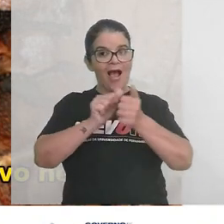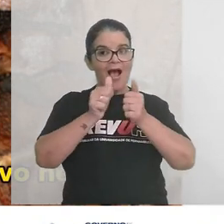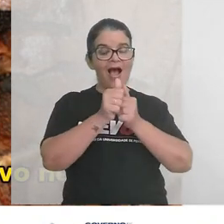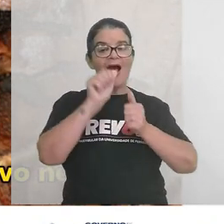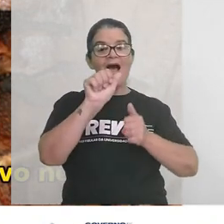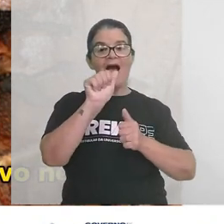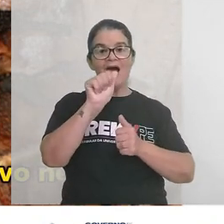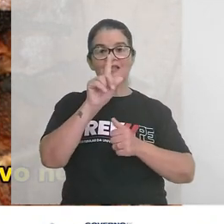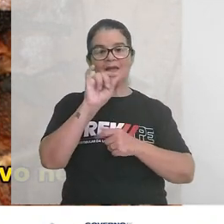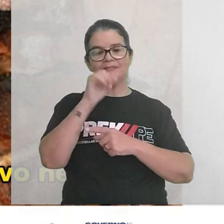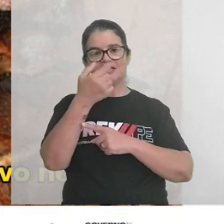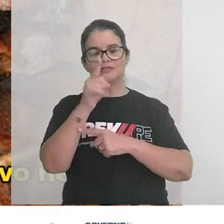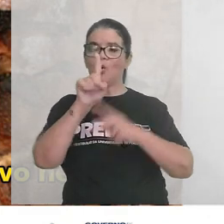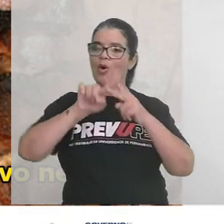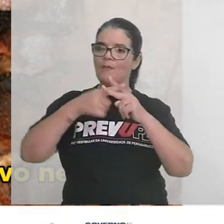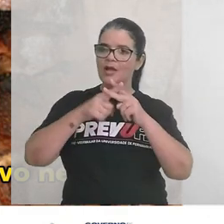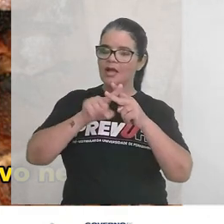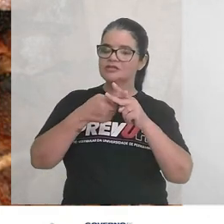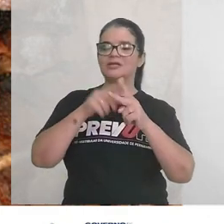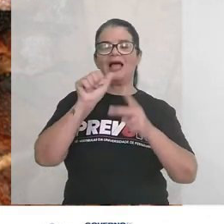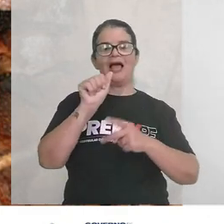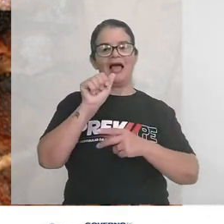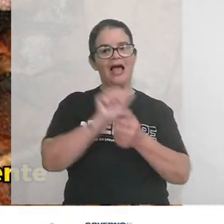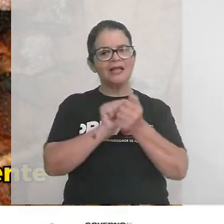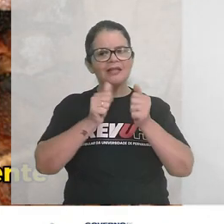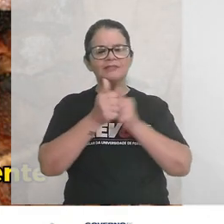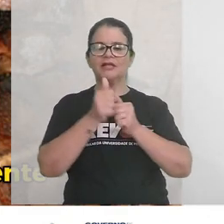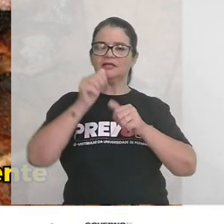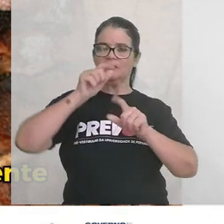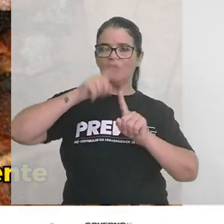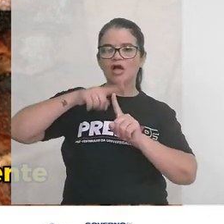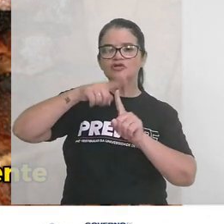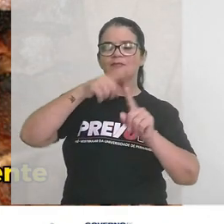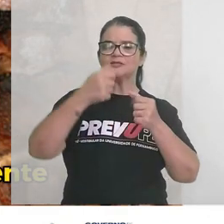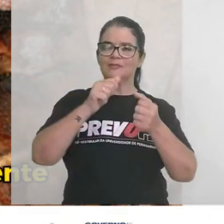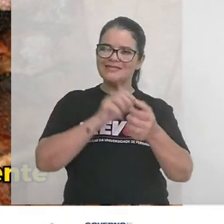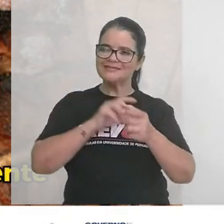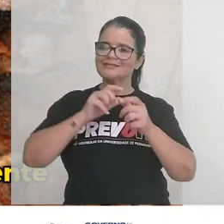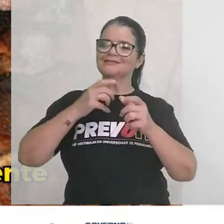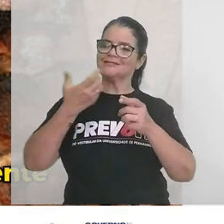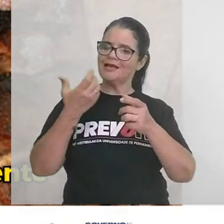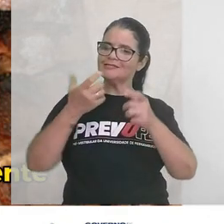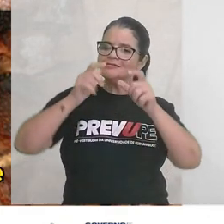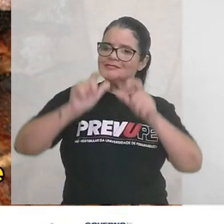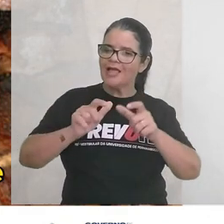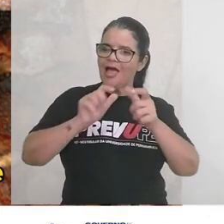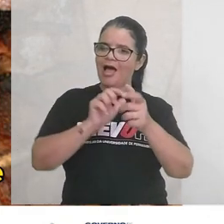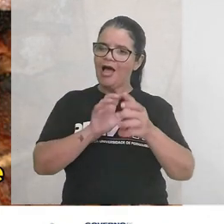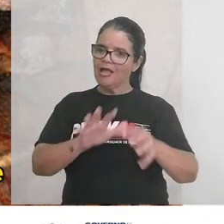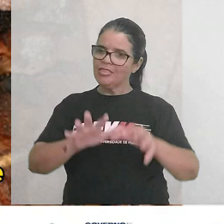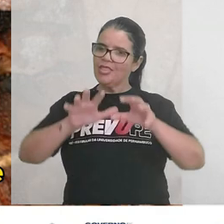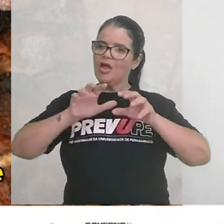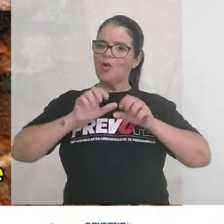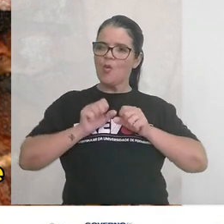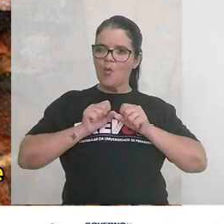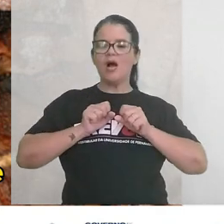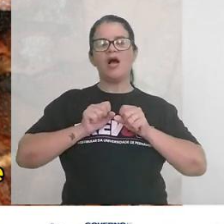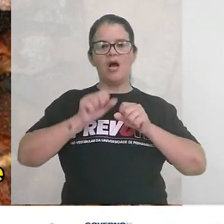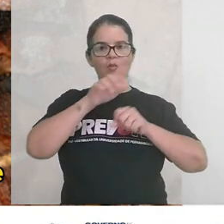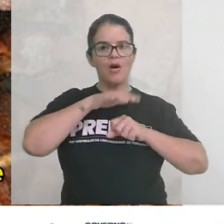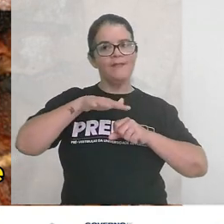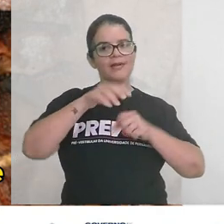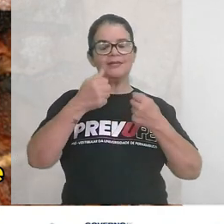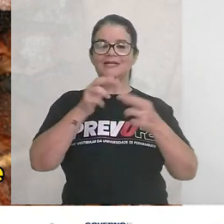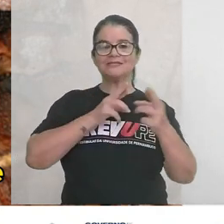pessoal é um mecanismo adaptativo né a espécie ela precisa se adequar ao ambiente que ela tá presente e ela precisa ter uma